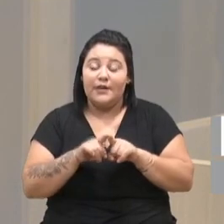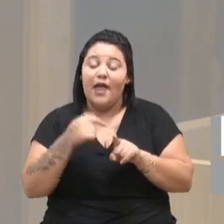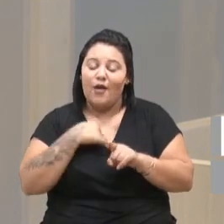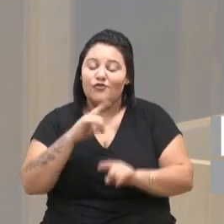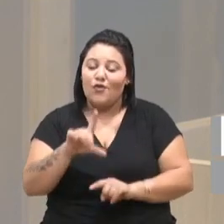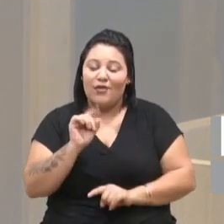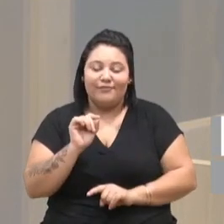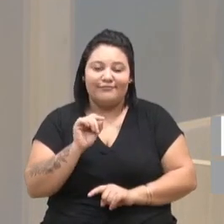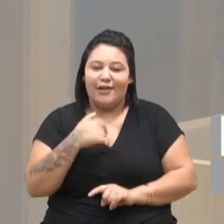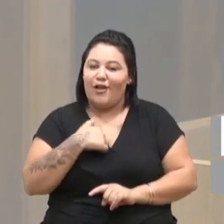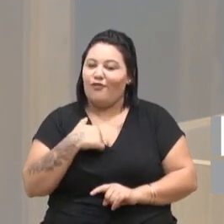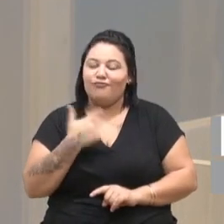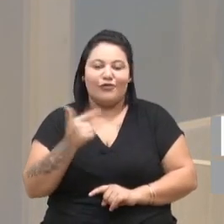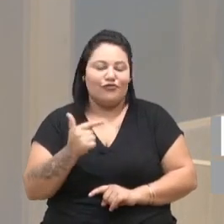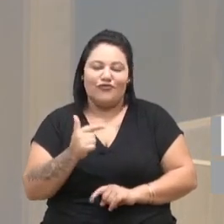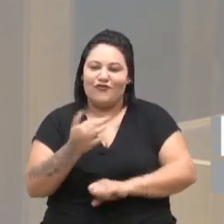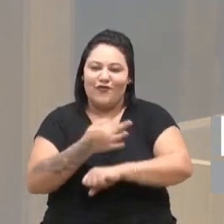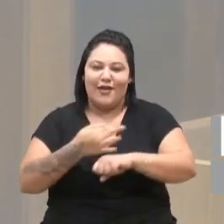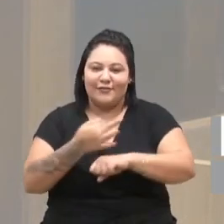de trabalho redobrado.